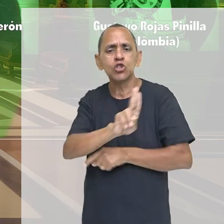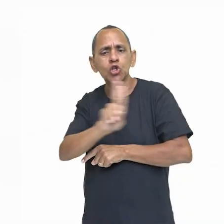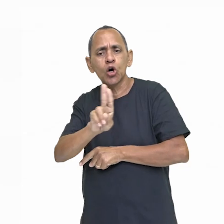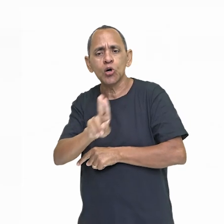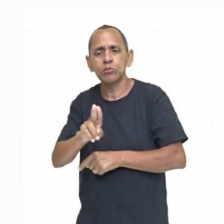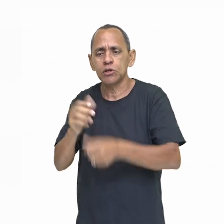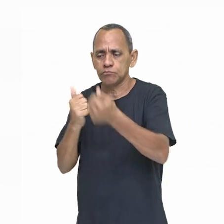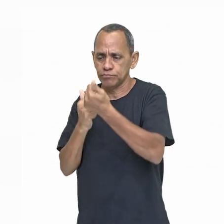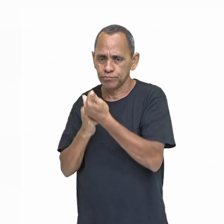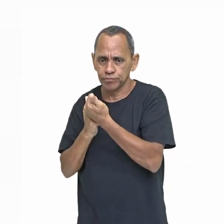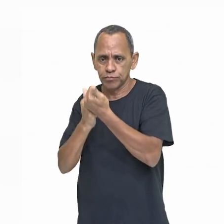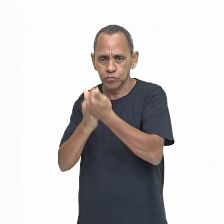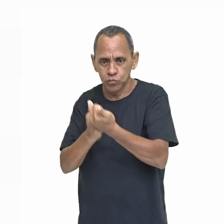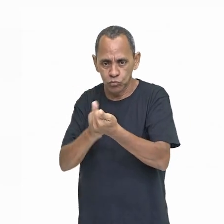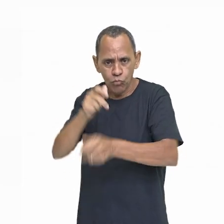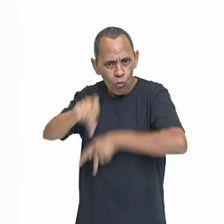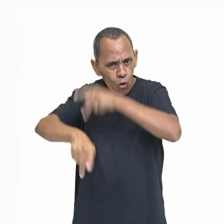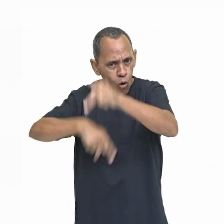Muitas vezes